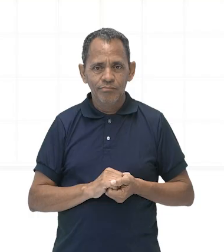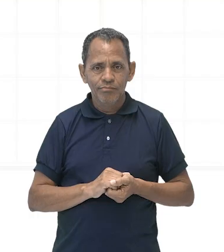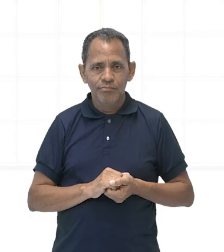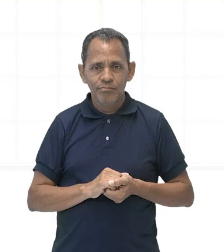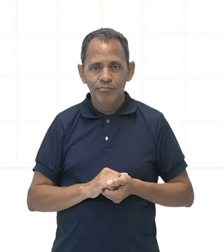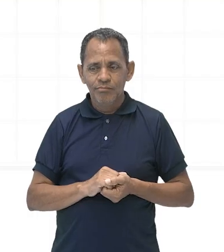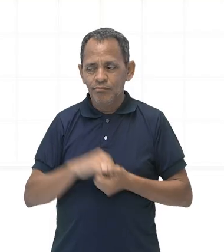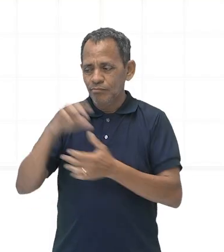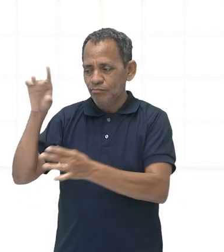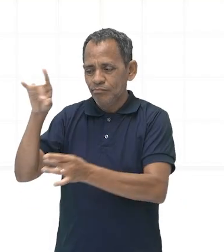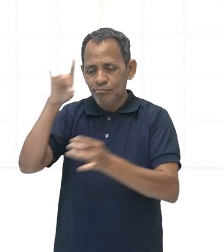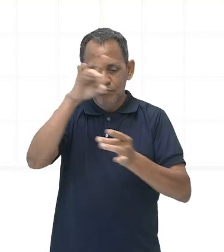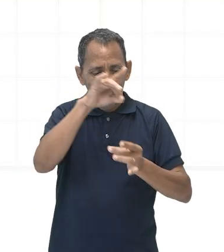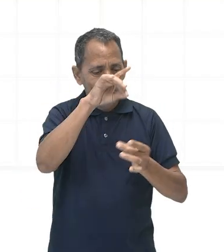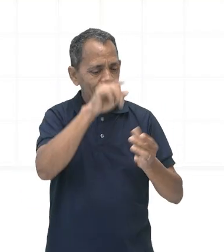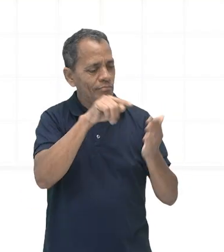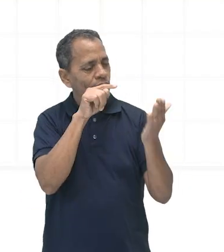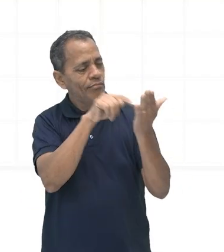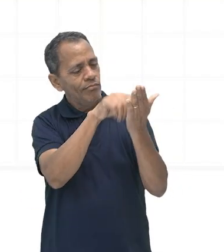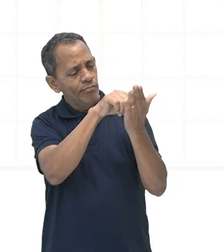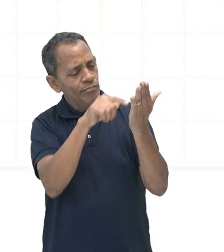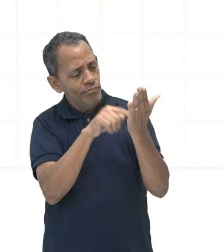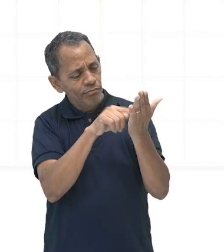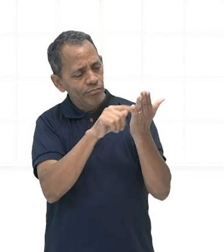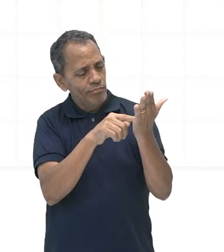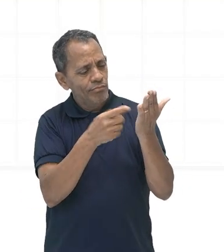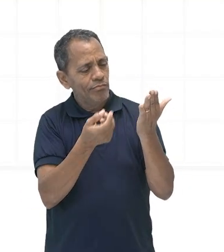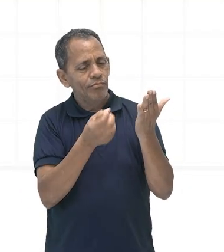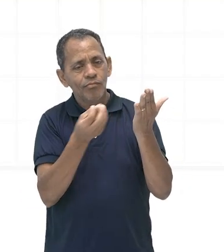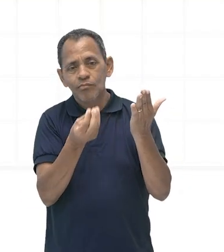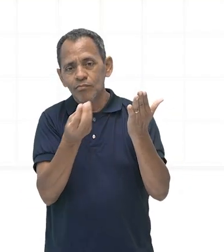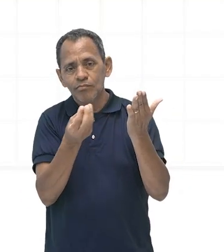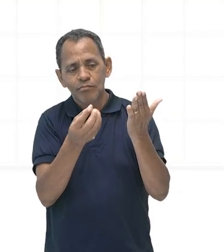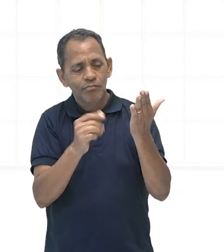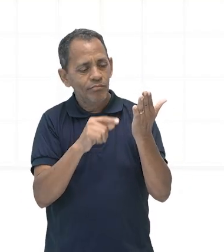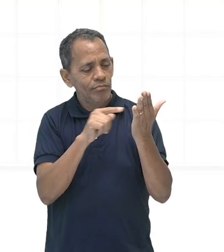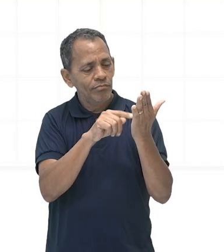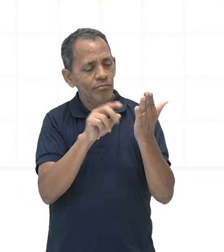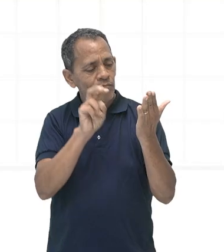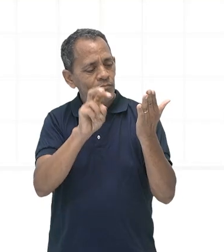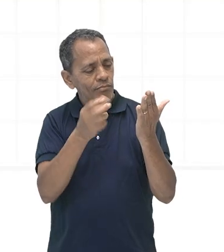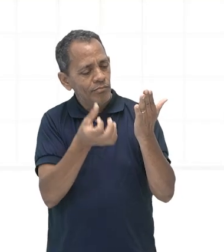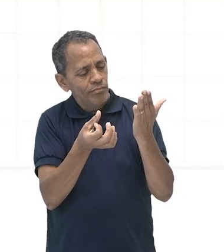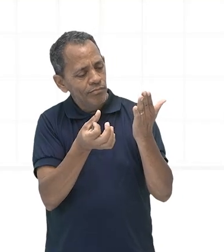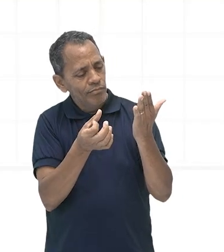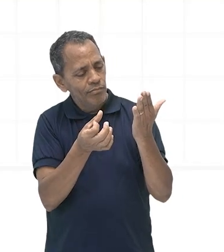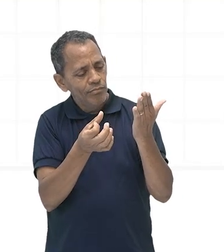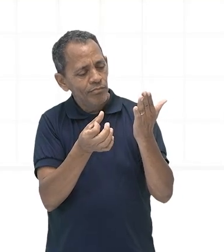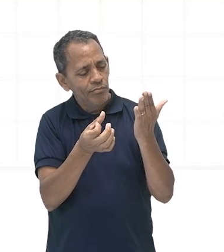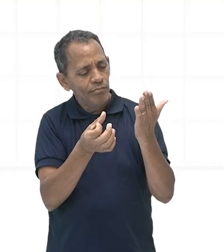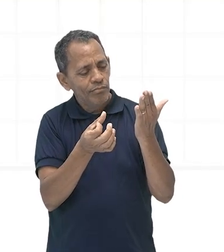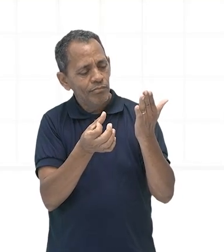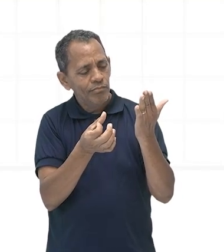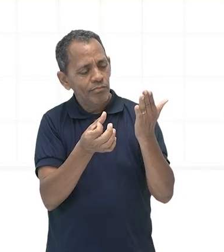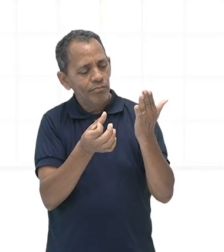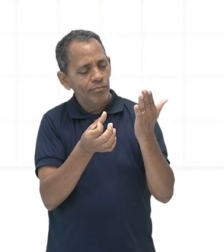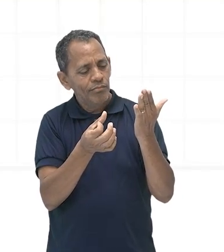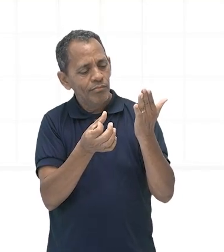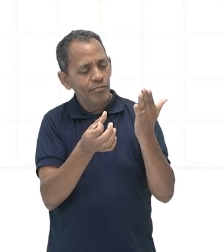Então, vamos pegar aqui a nossa calculadora e fazer esse cálculo. Então, é 56.000